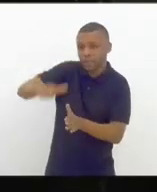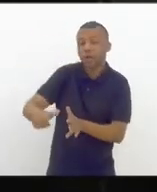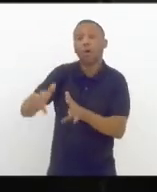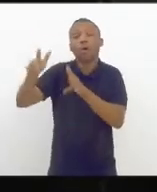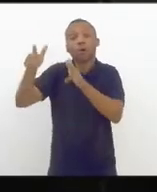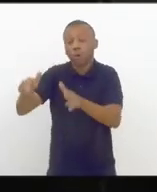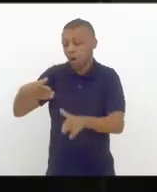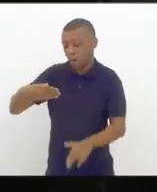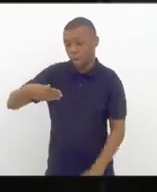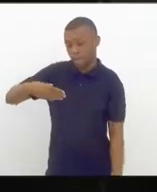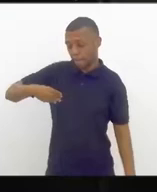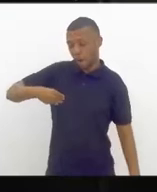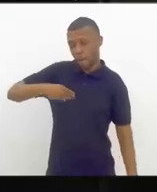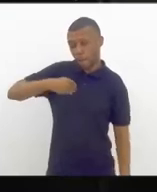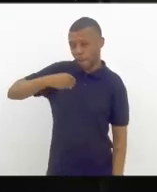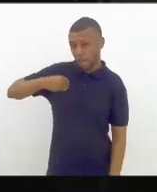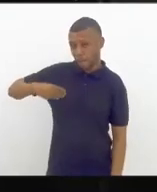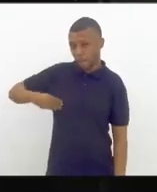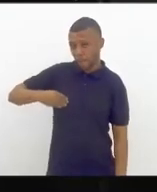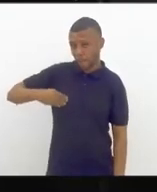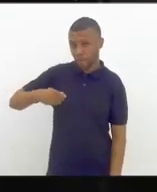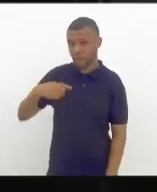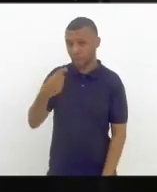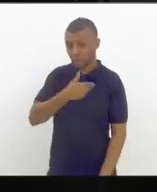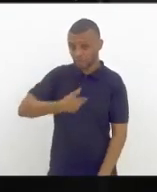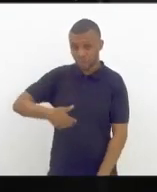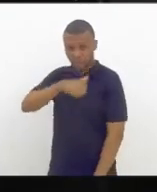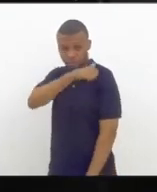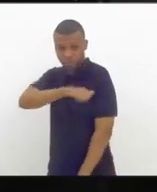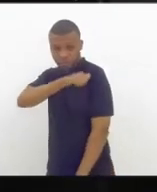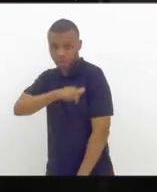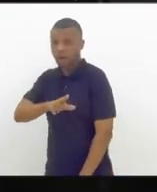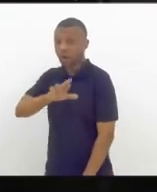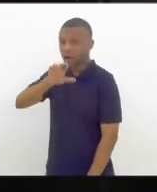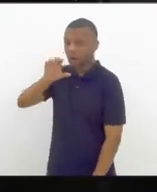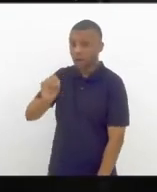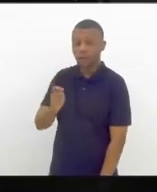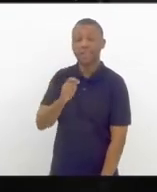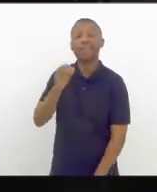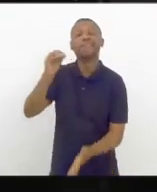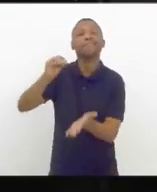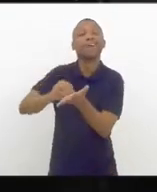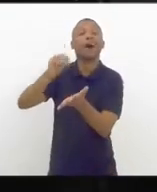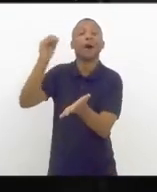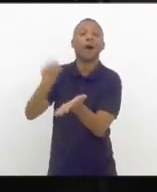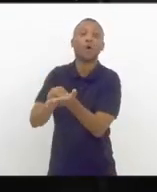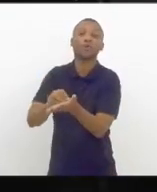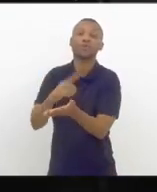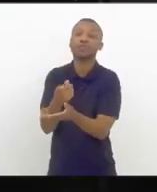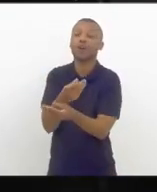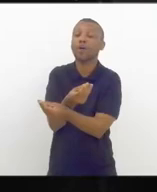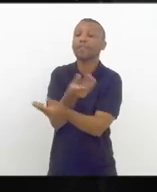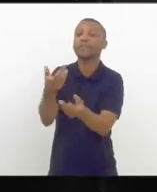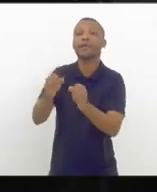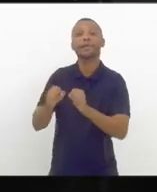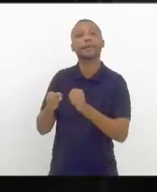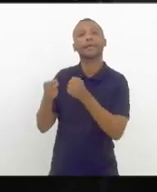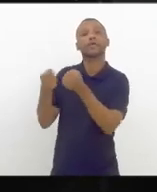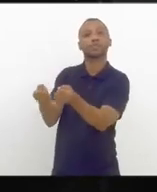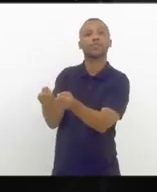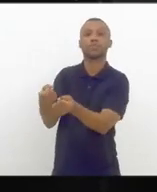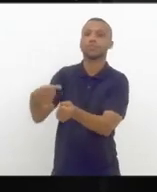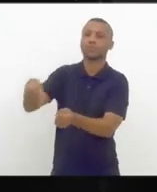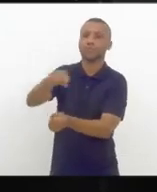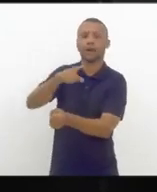o nosso estado ainda está quem de dá para as nossas mulheres essa garantia de